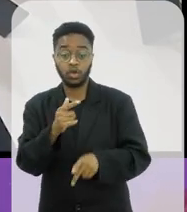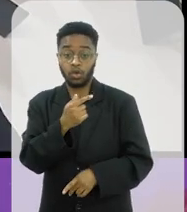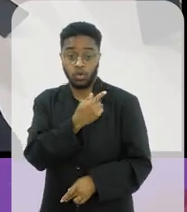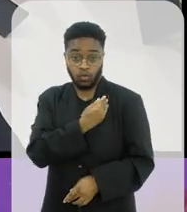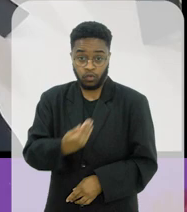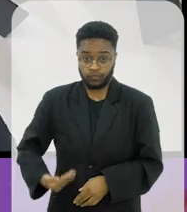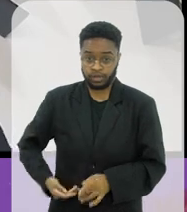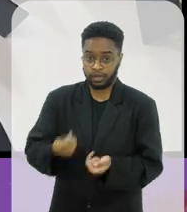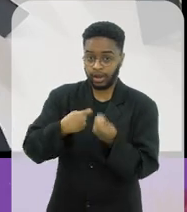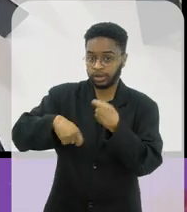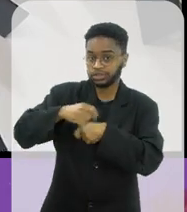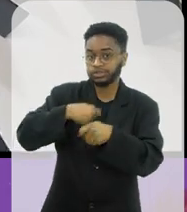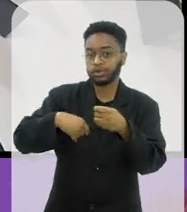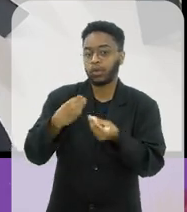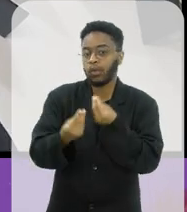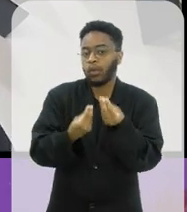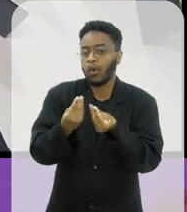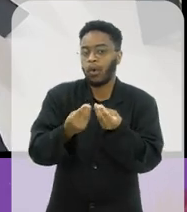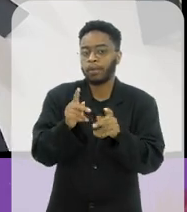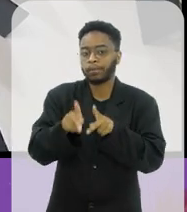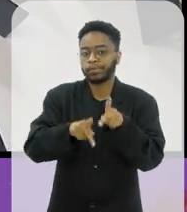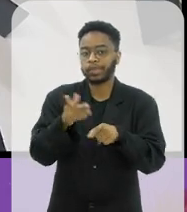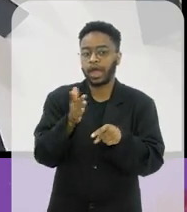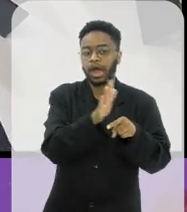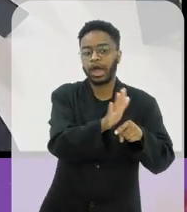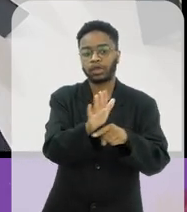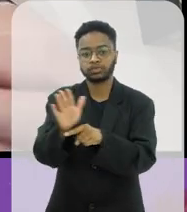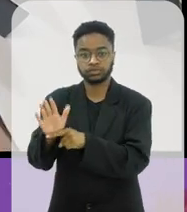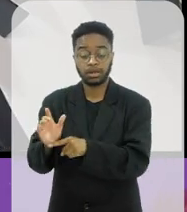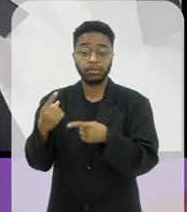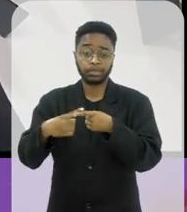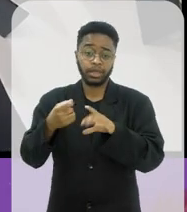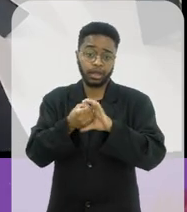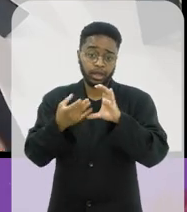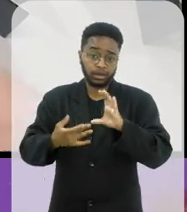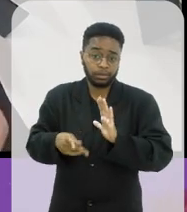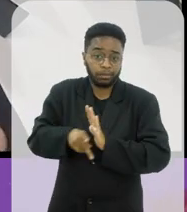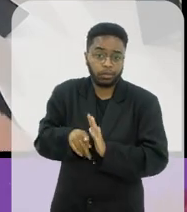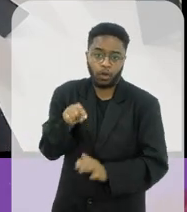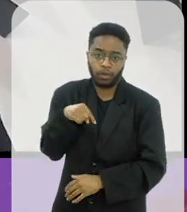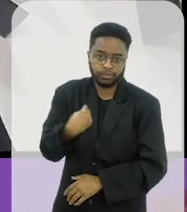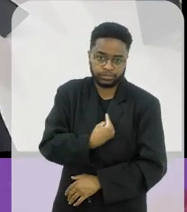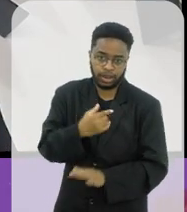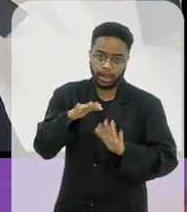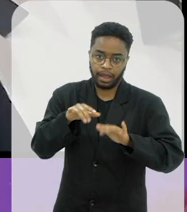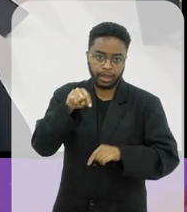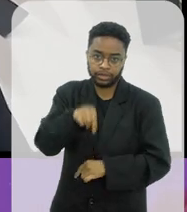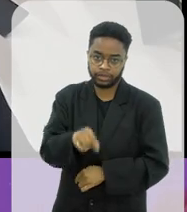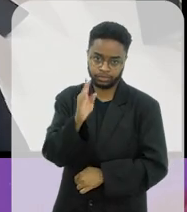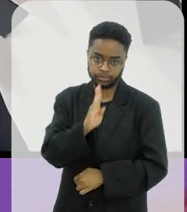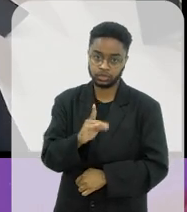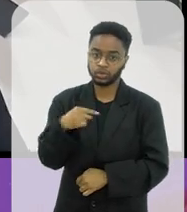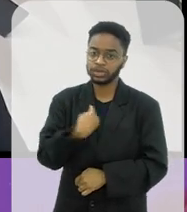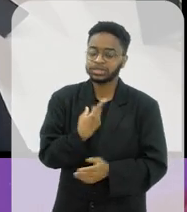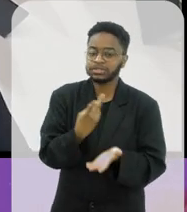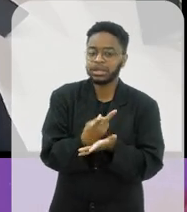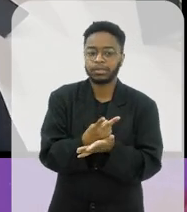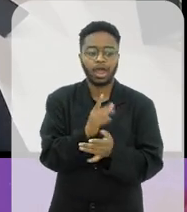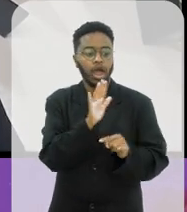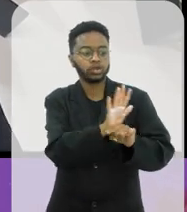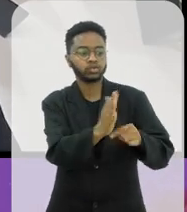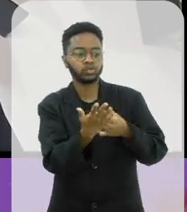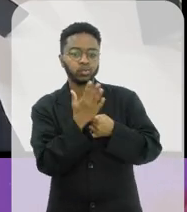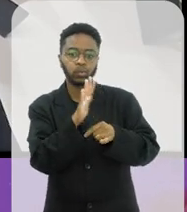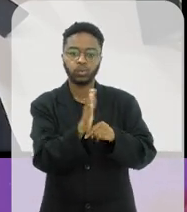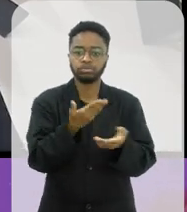governo administra o que o povo pode fazer, porque já é uma característica nossa, nacional. Povo ajuda povo, eu